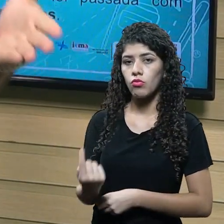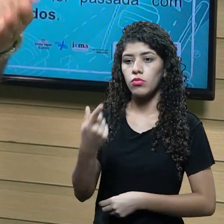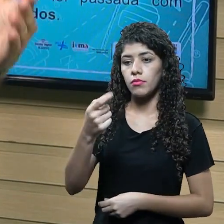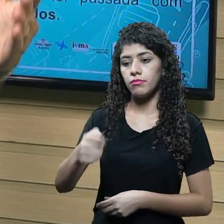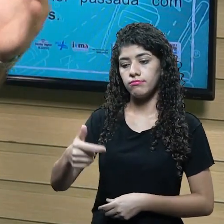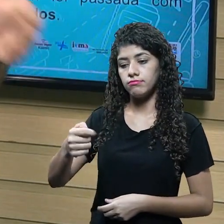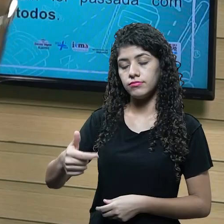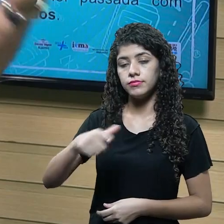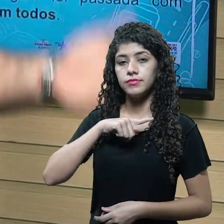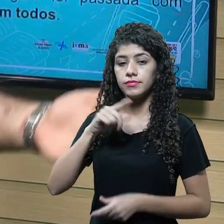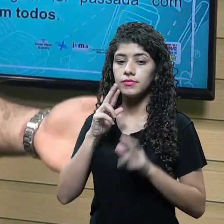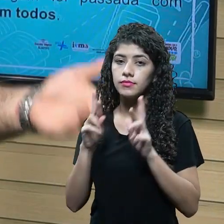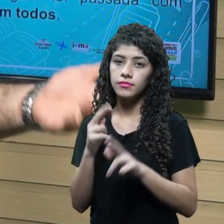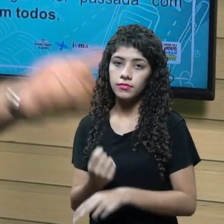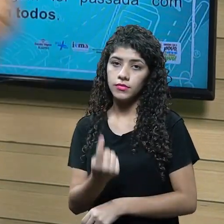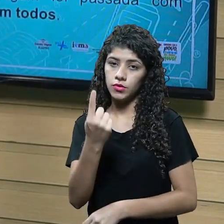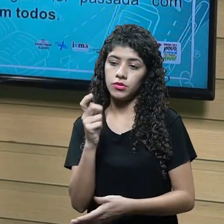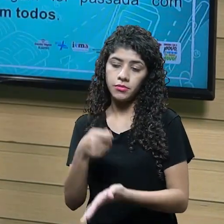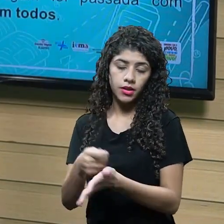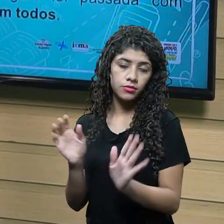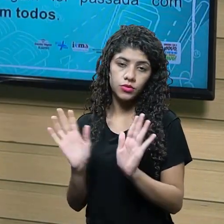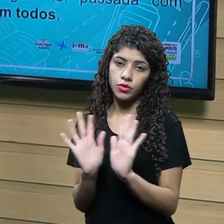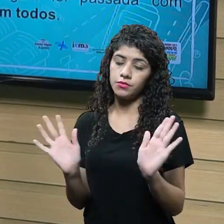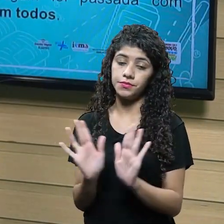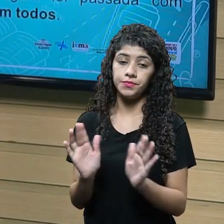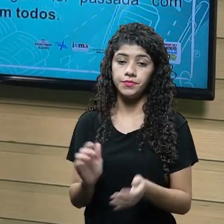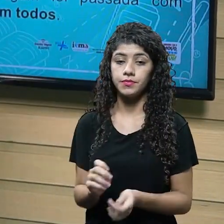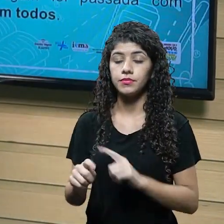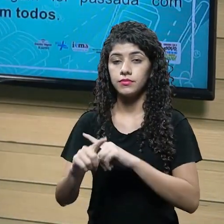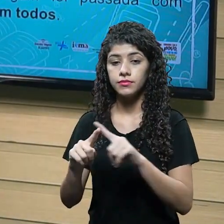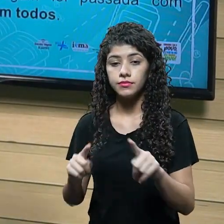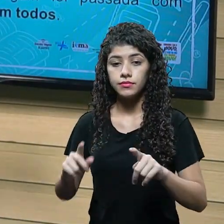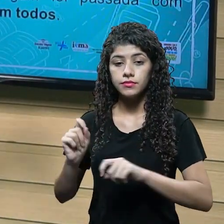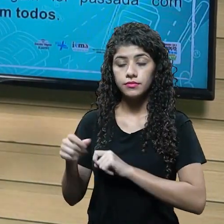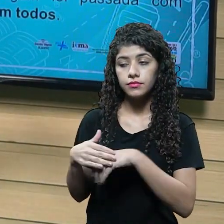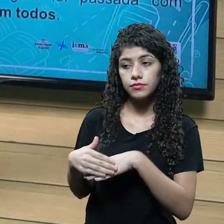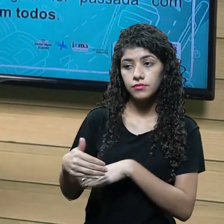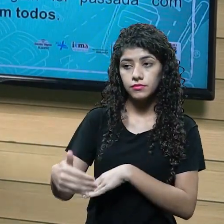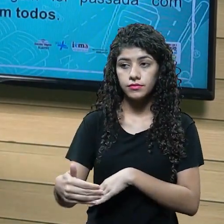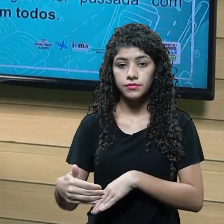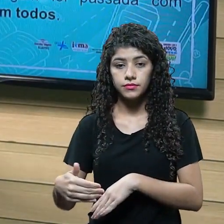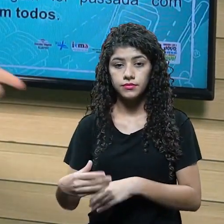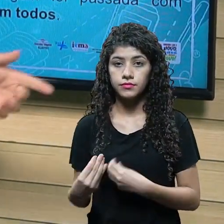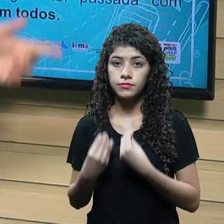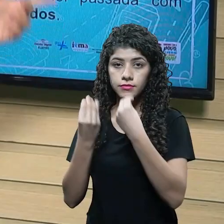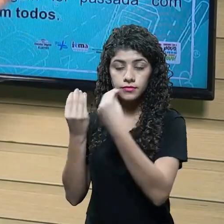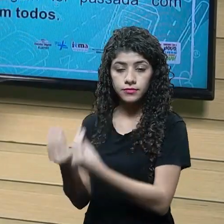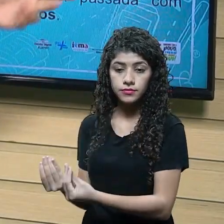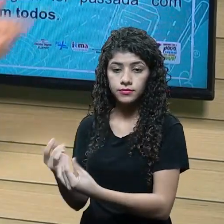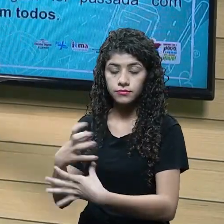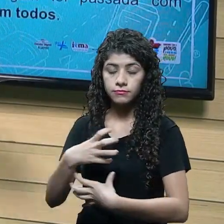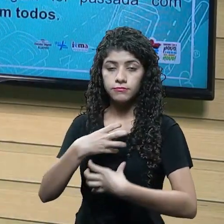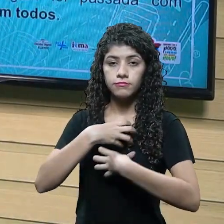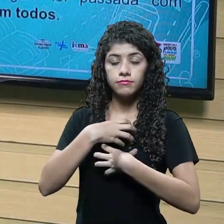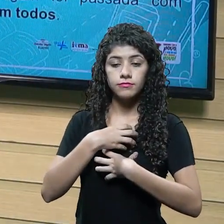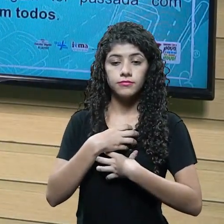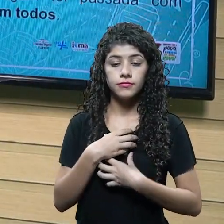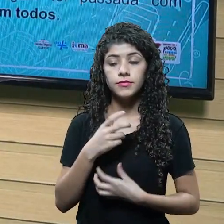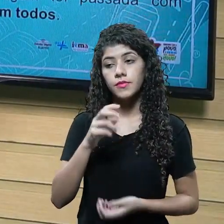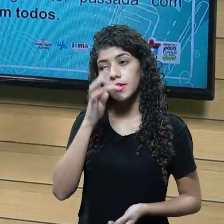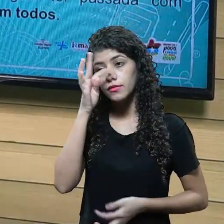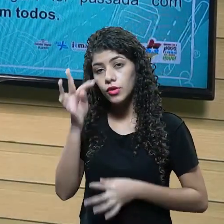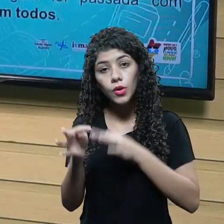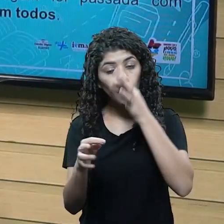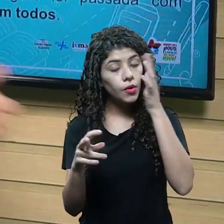nós esperamos receber somente pelo que pagamos, somente uma bebida. Só que a partir do momento que a Coca-Cola ela dá um impacto maior, oferecendo flores, oferecendo